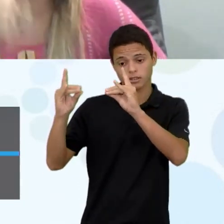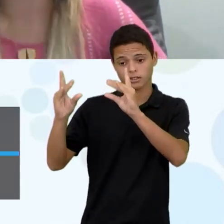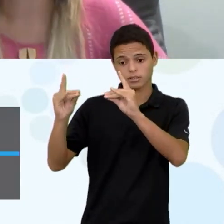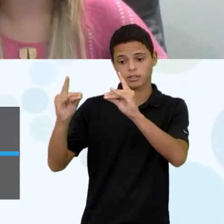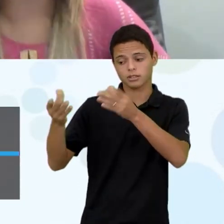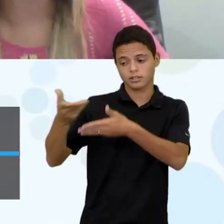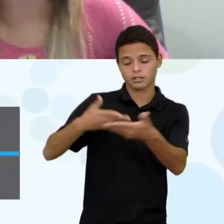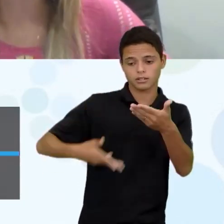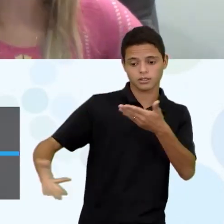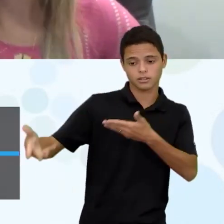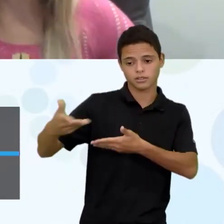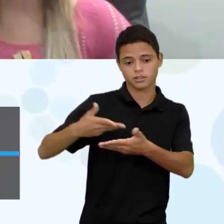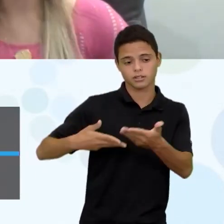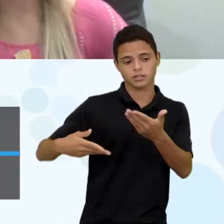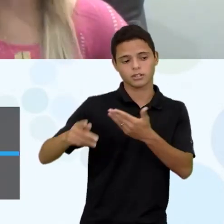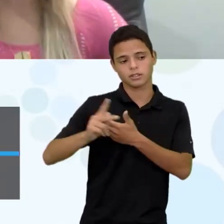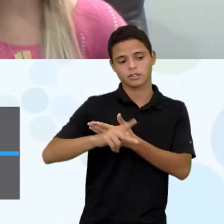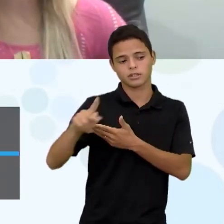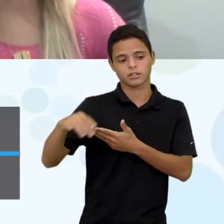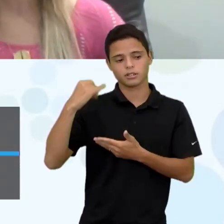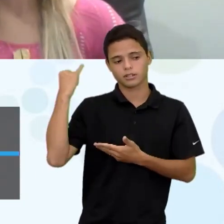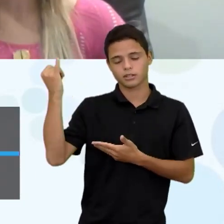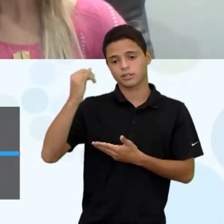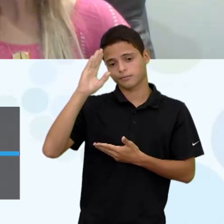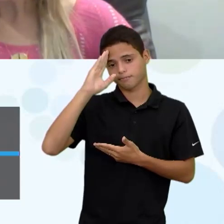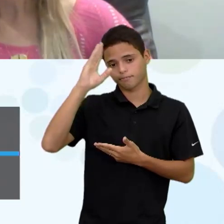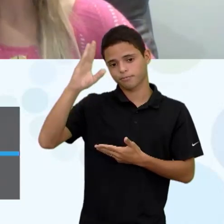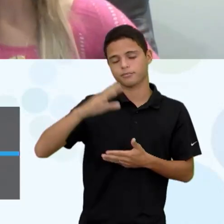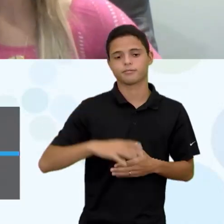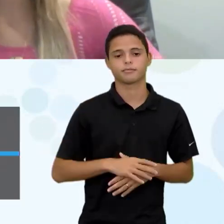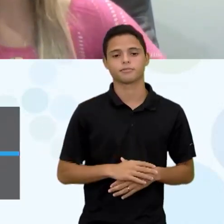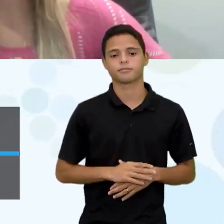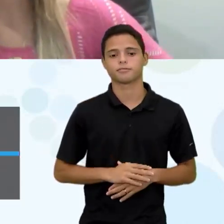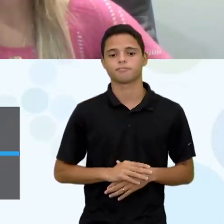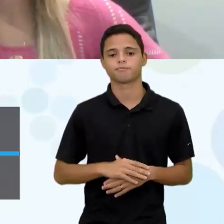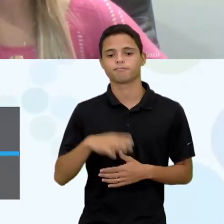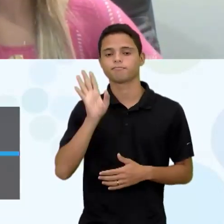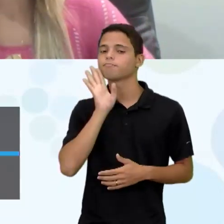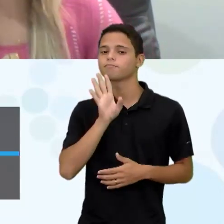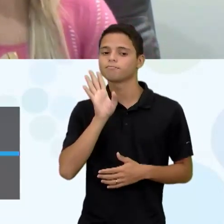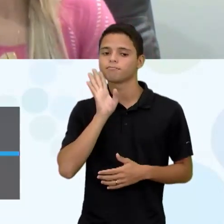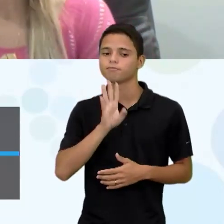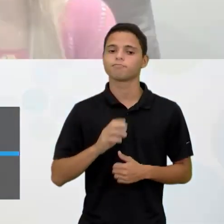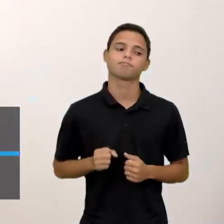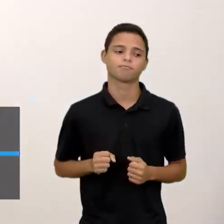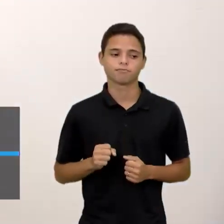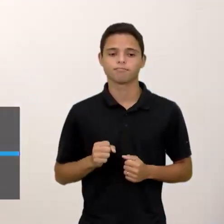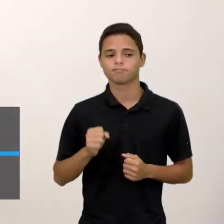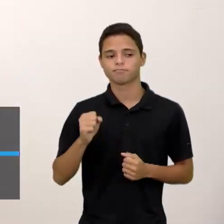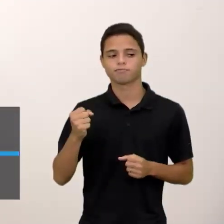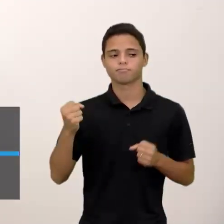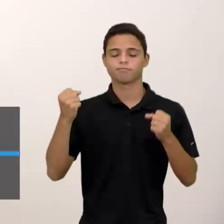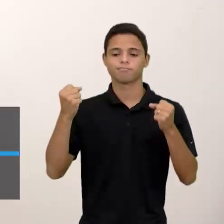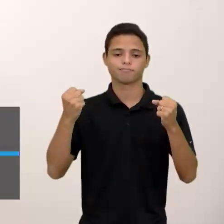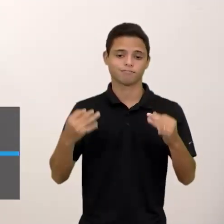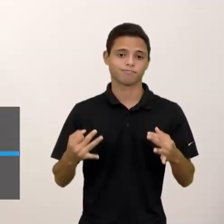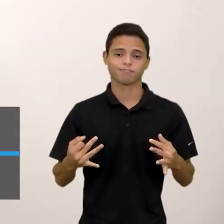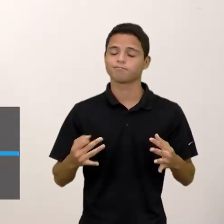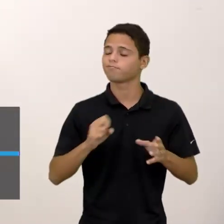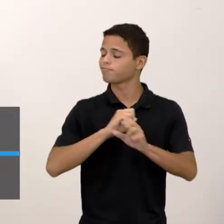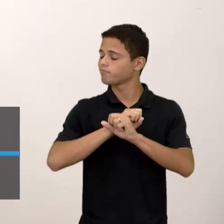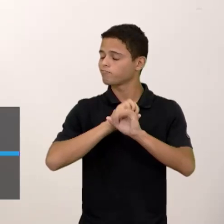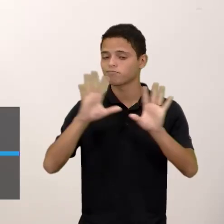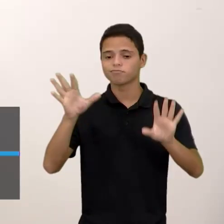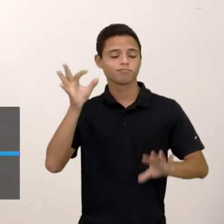de recurso e professor ensino regular é importantíssimo. Legal, Michele. Olha, acho que suas explicações estão sendo excelentes